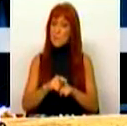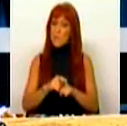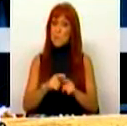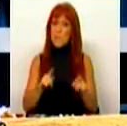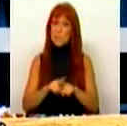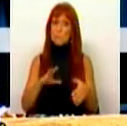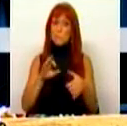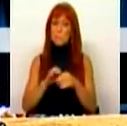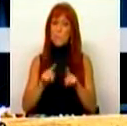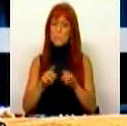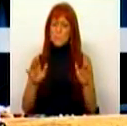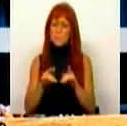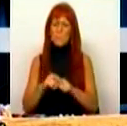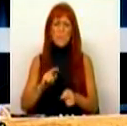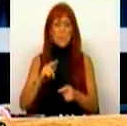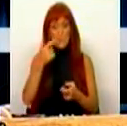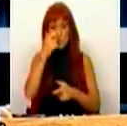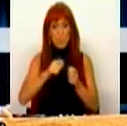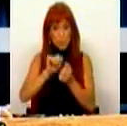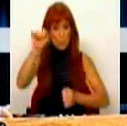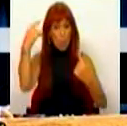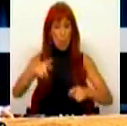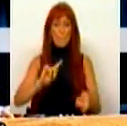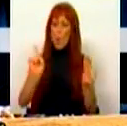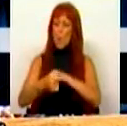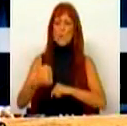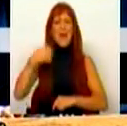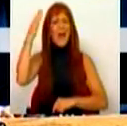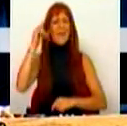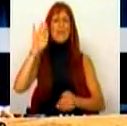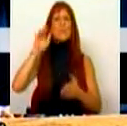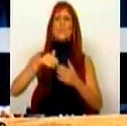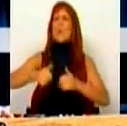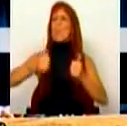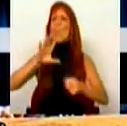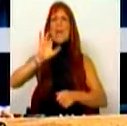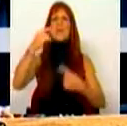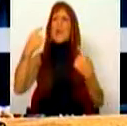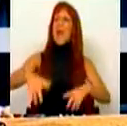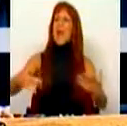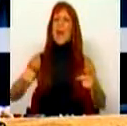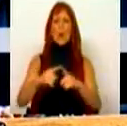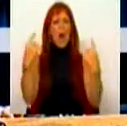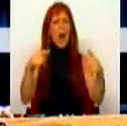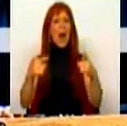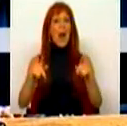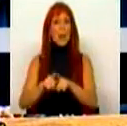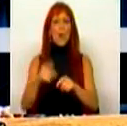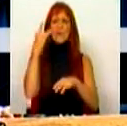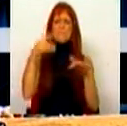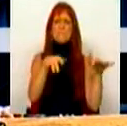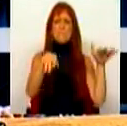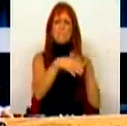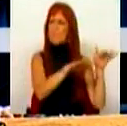dos nossos quadros. E, ao contrário daqueles que achavam que era uma boa solução para o país que houvesse essa